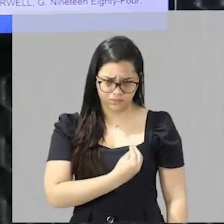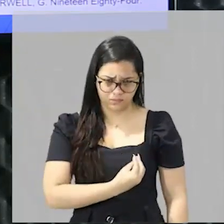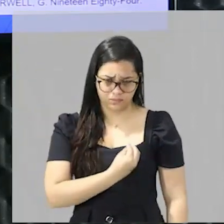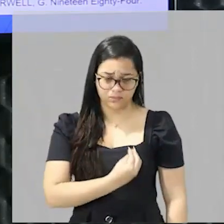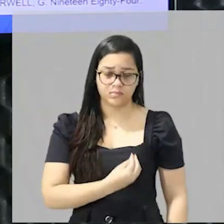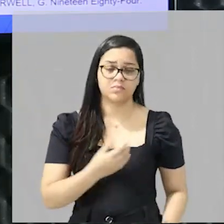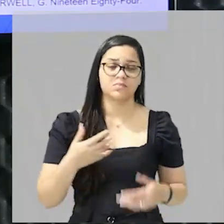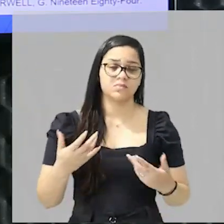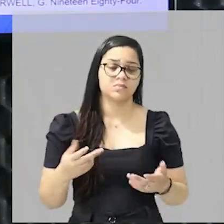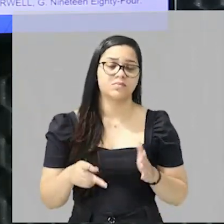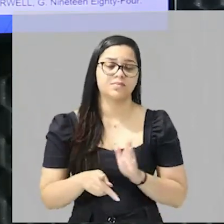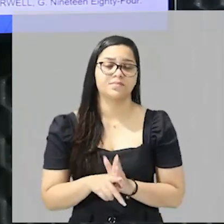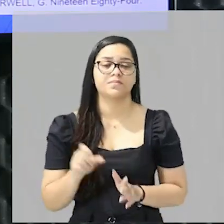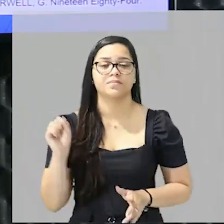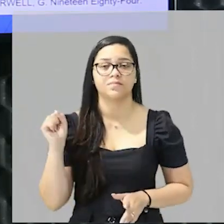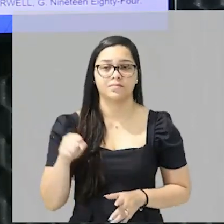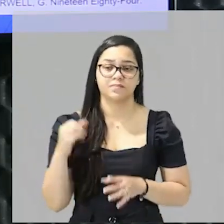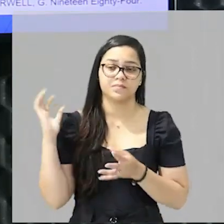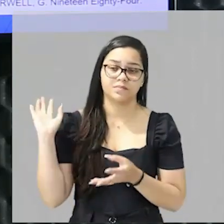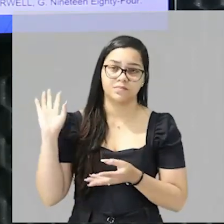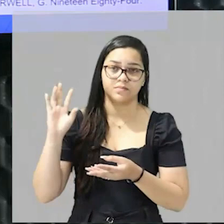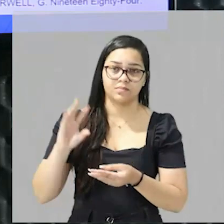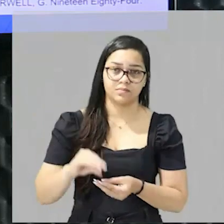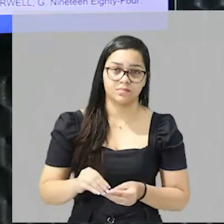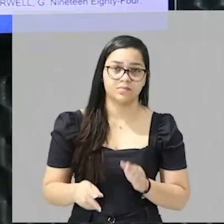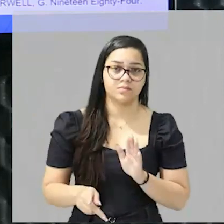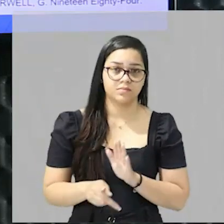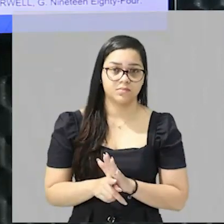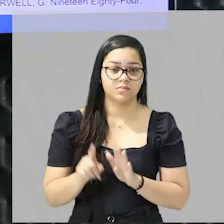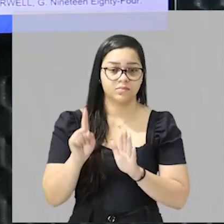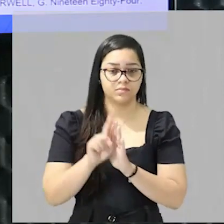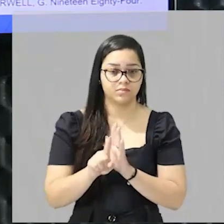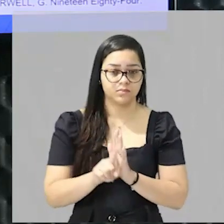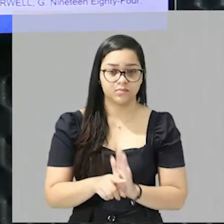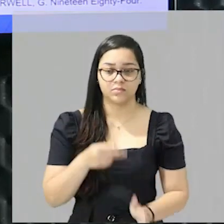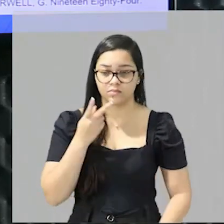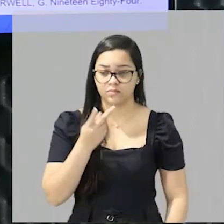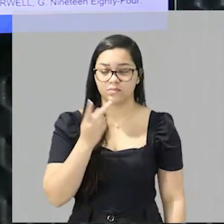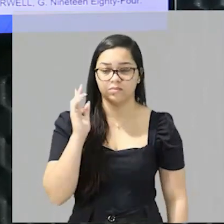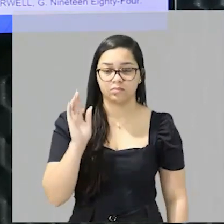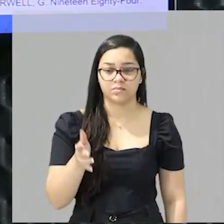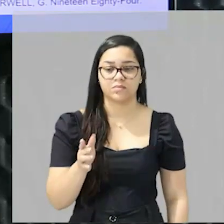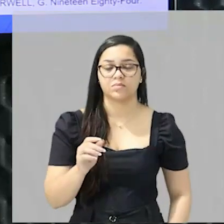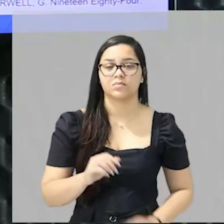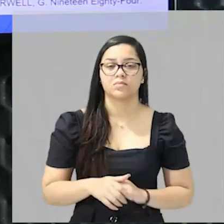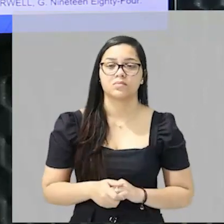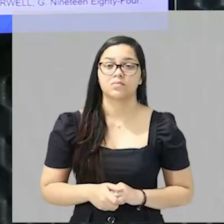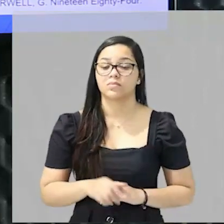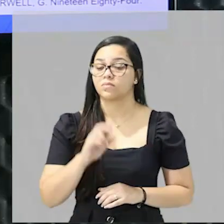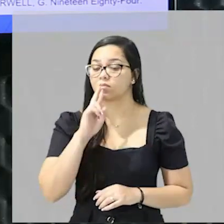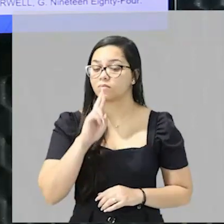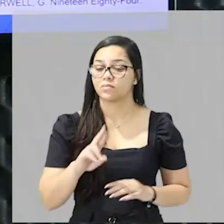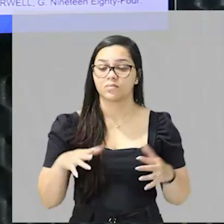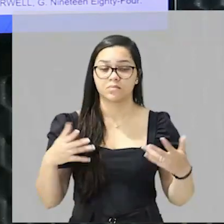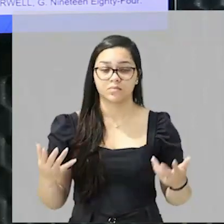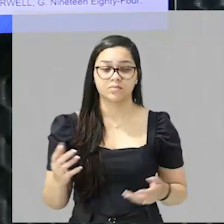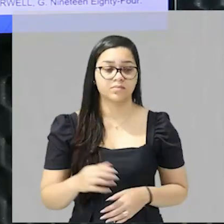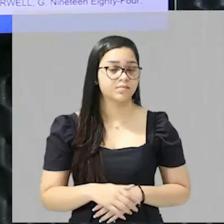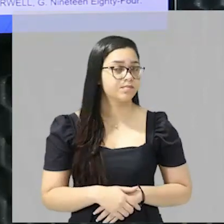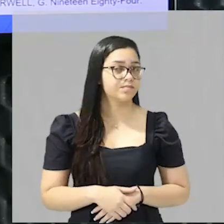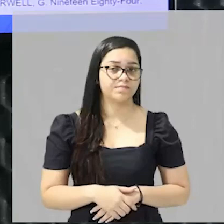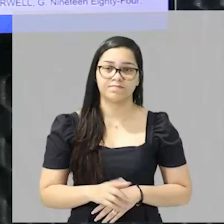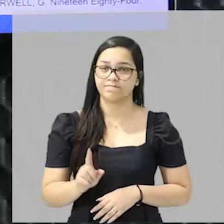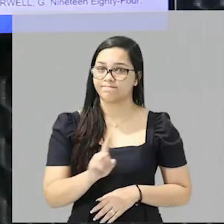Então, esse seria o resumo dos questionamentos que ele fez. O que ele recebe como resposta? No, o